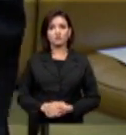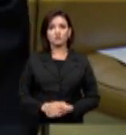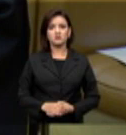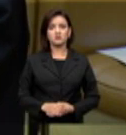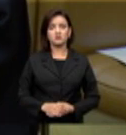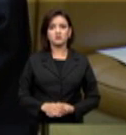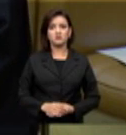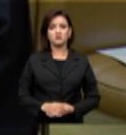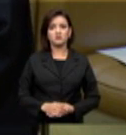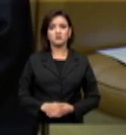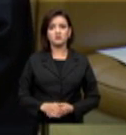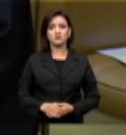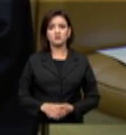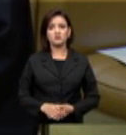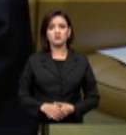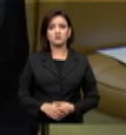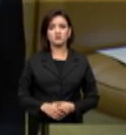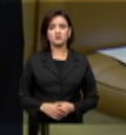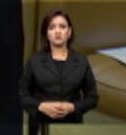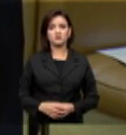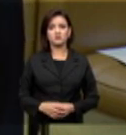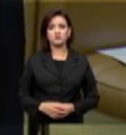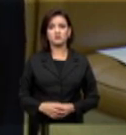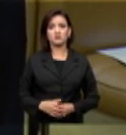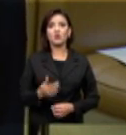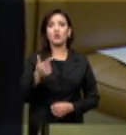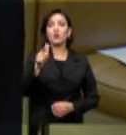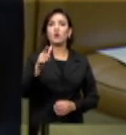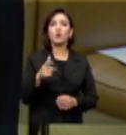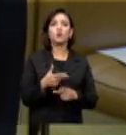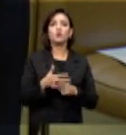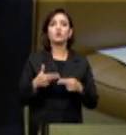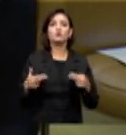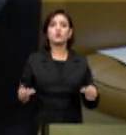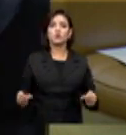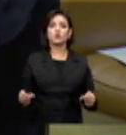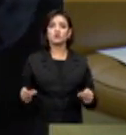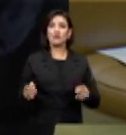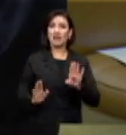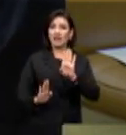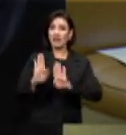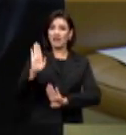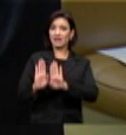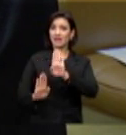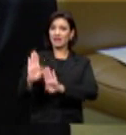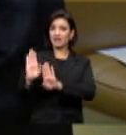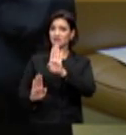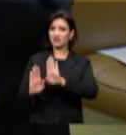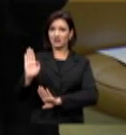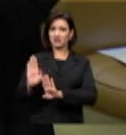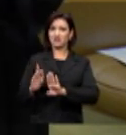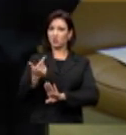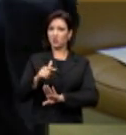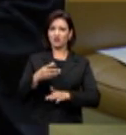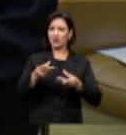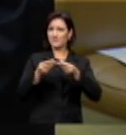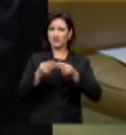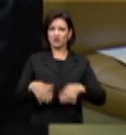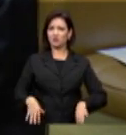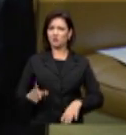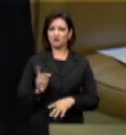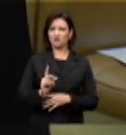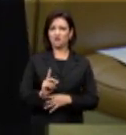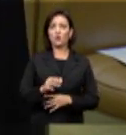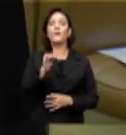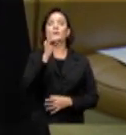Como eu disse, sob encomenda. E outra coisa, a licitação em nada prejudicaria isso. Vamos supor que